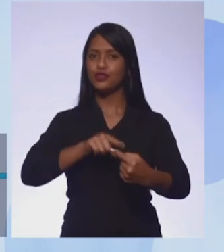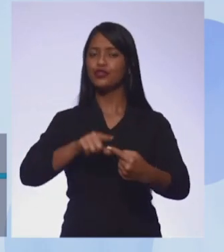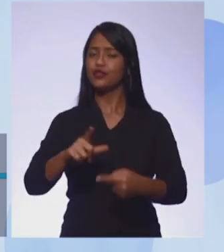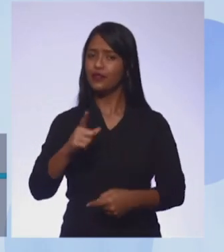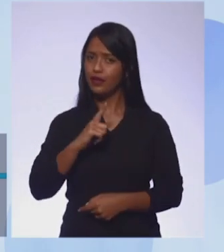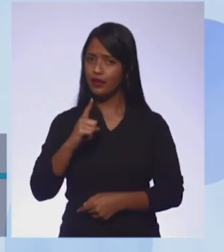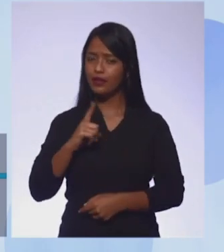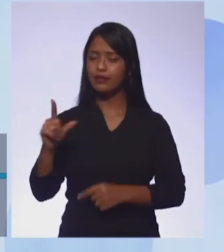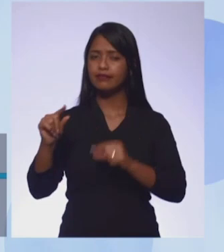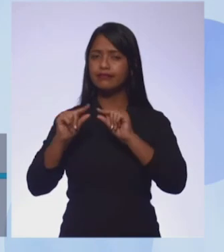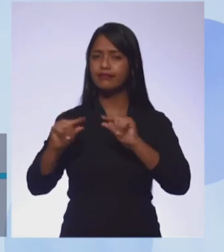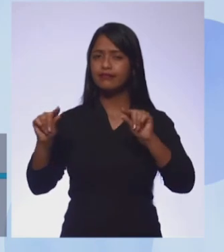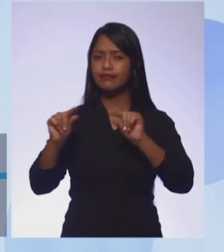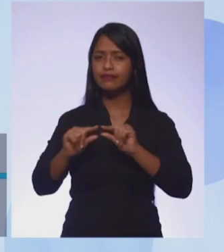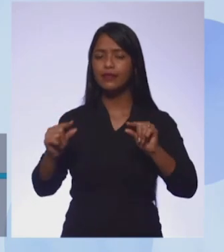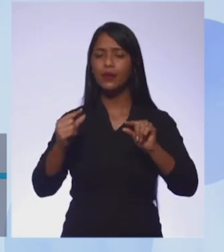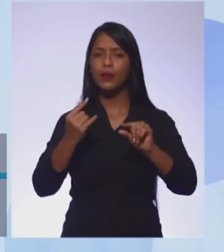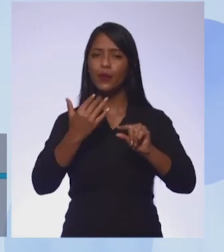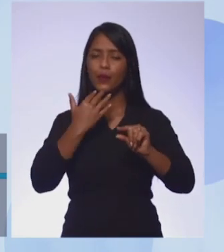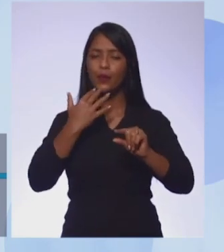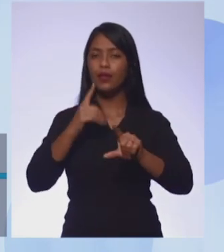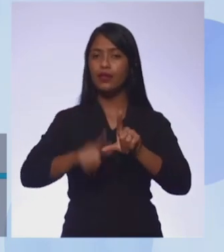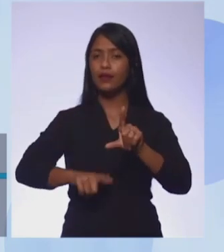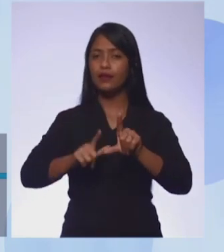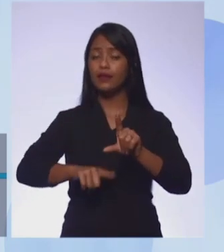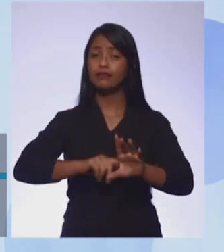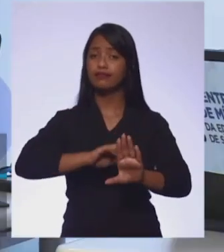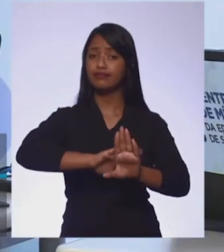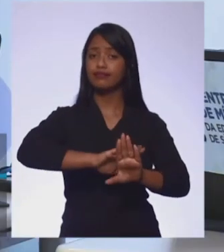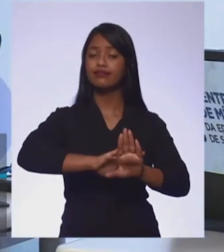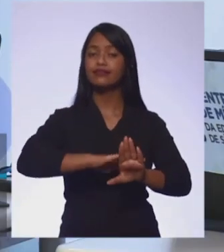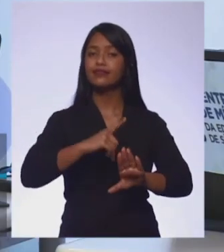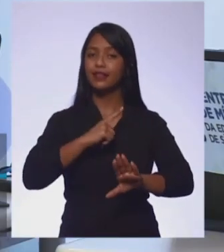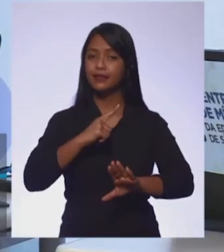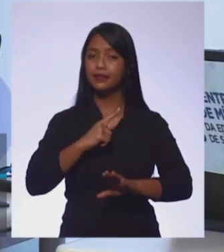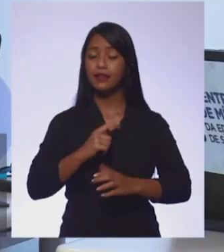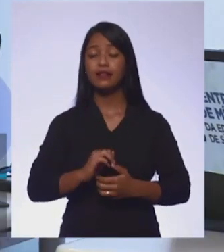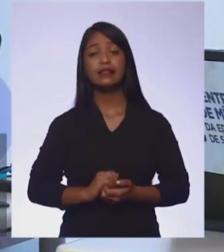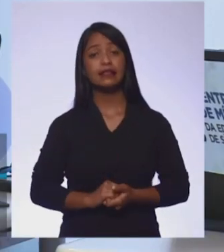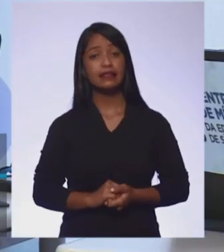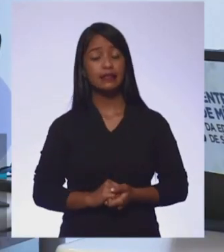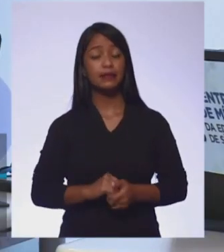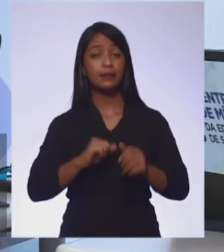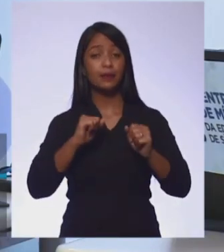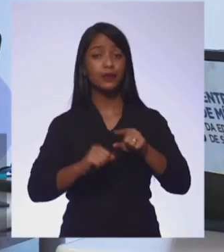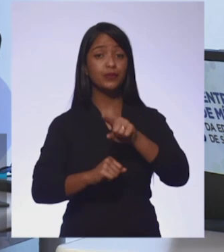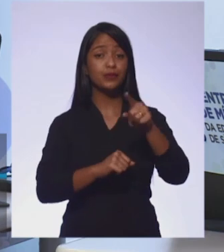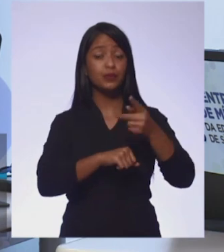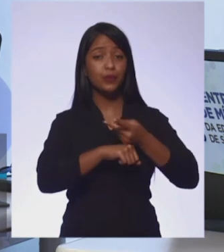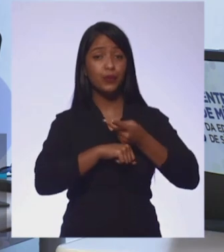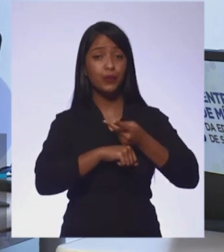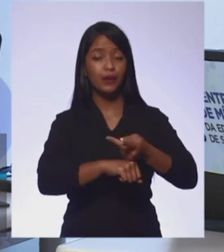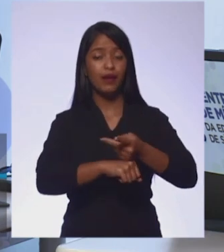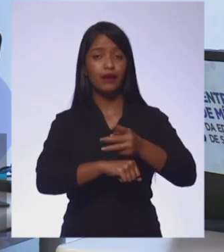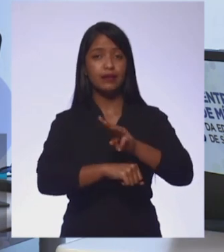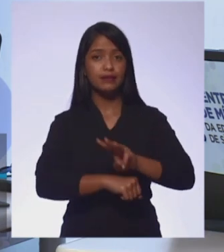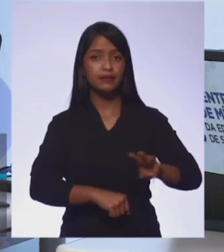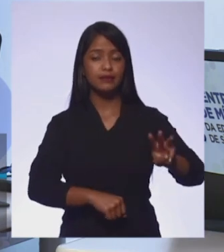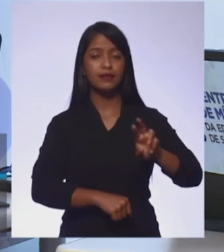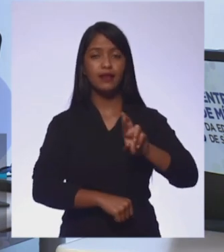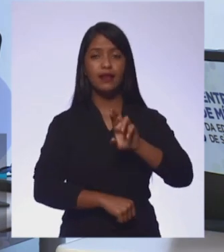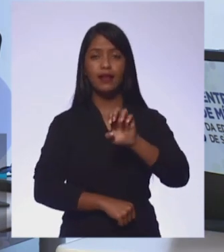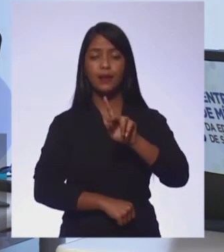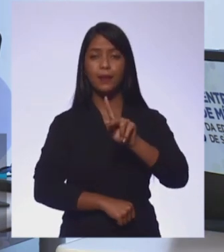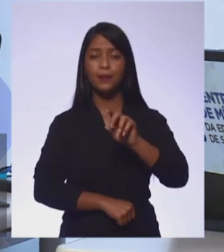de fonte e na cor dessa fonte. Então, talvez para eles no repositório esteja diferente, né? Então, quando se for trabalhar,